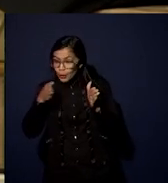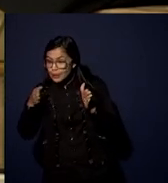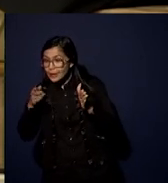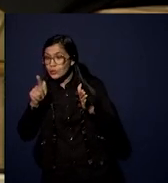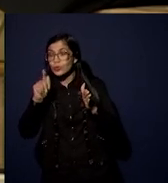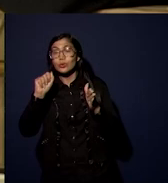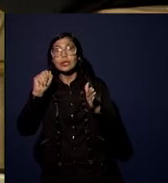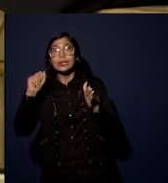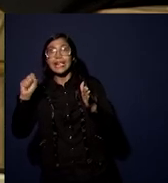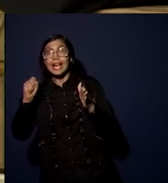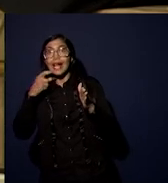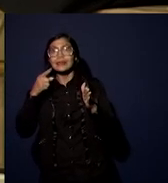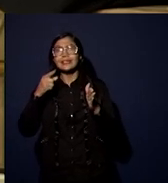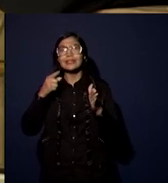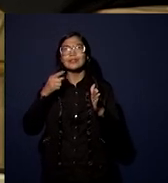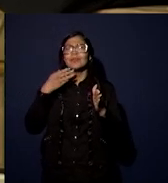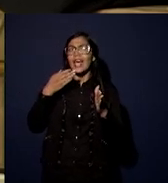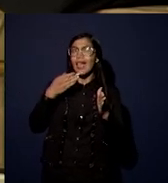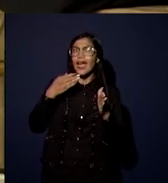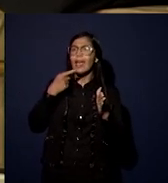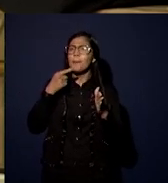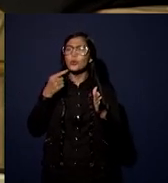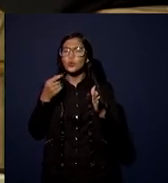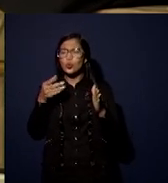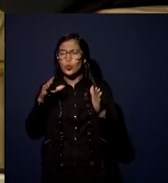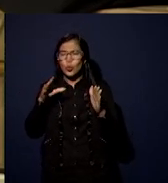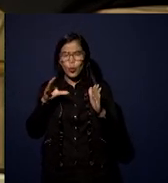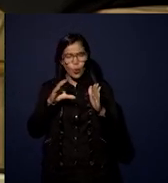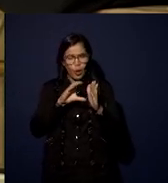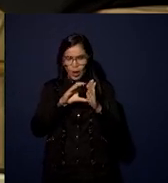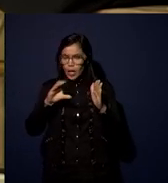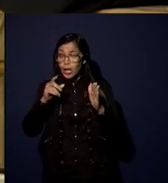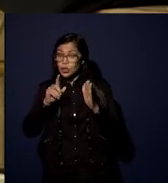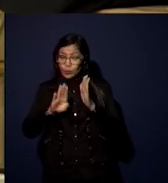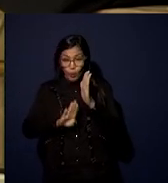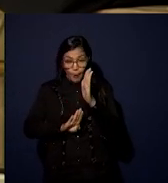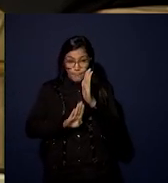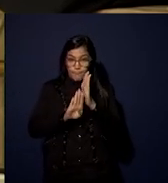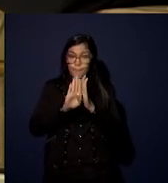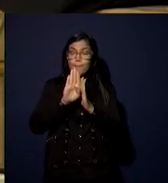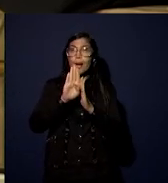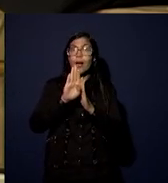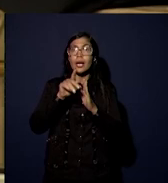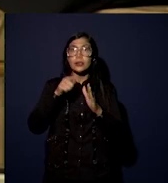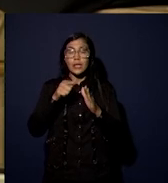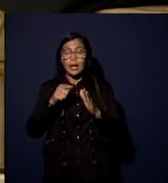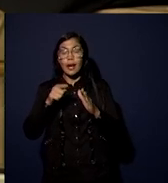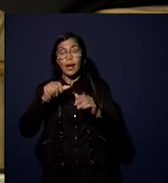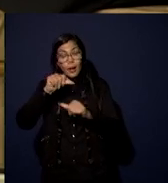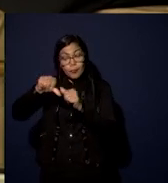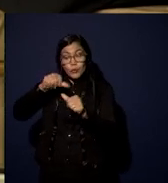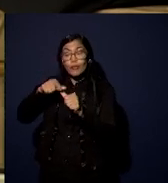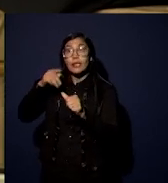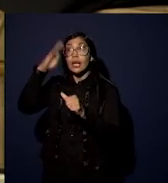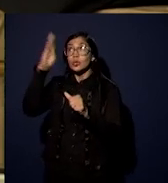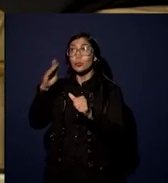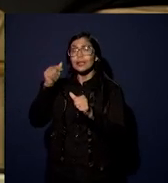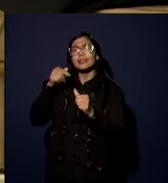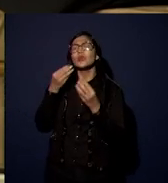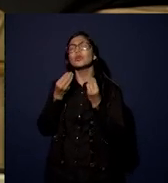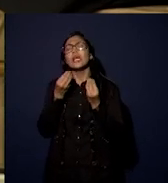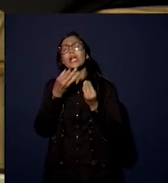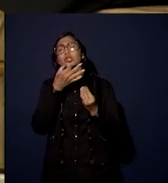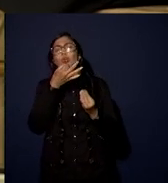o setor de gás é muito complementar o crescimento da Matriz renovável do Brasil Então na sua